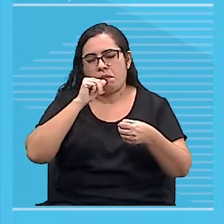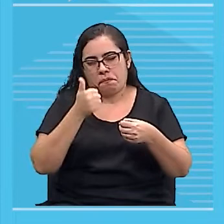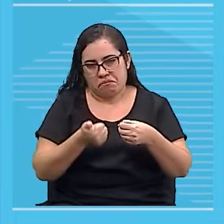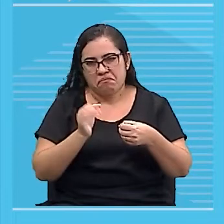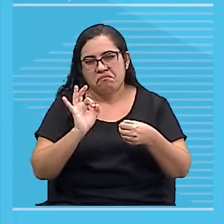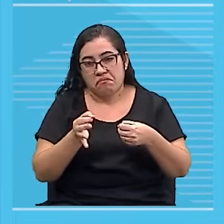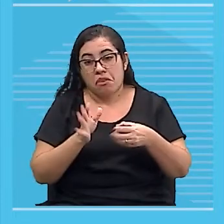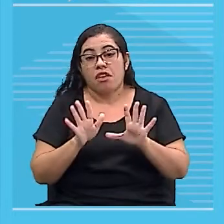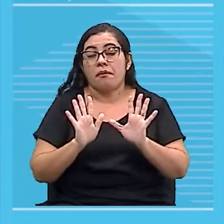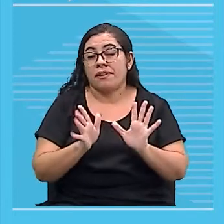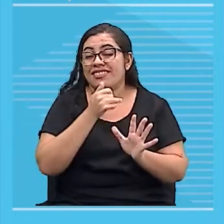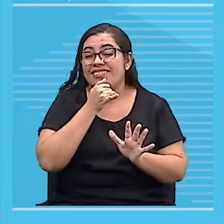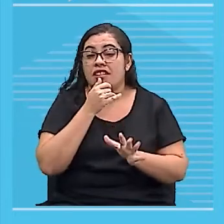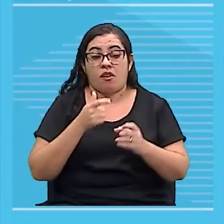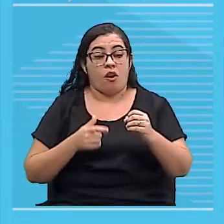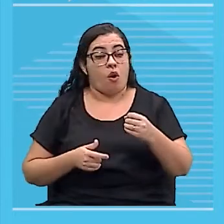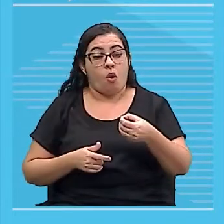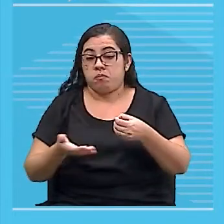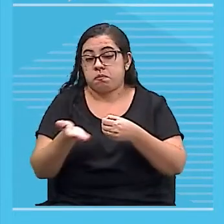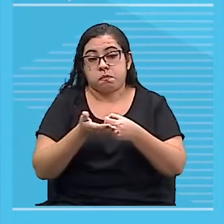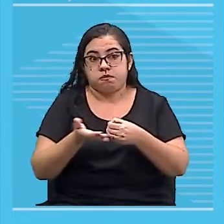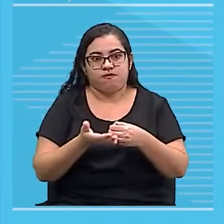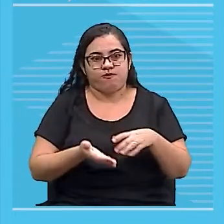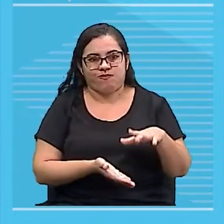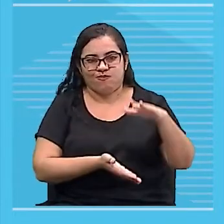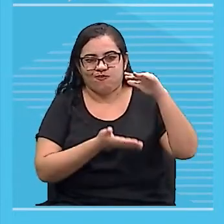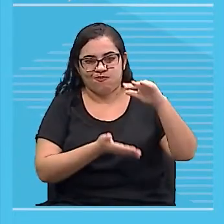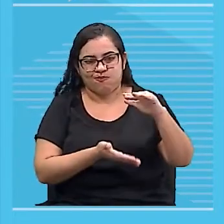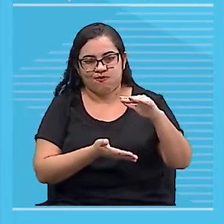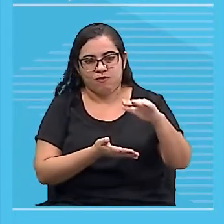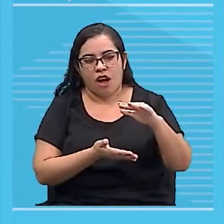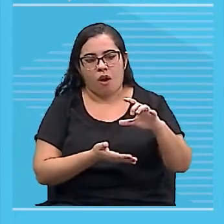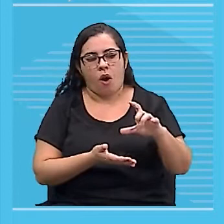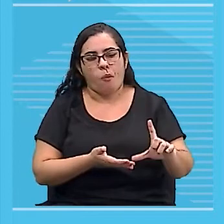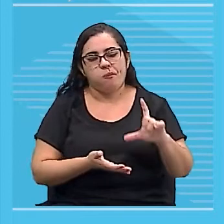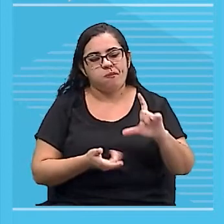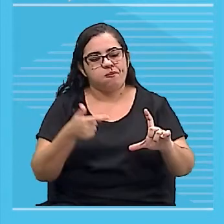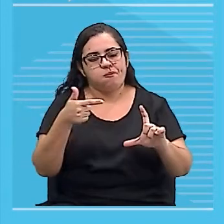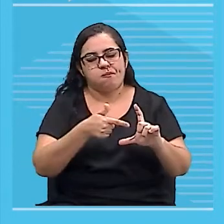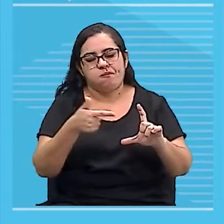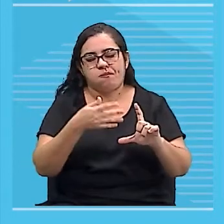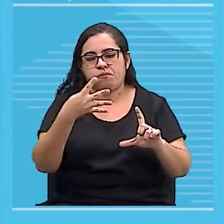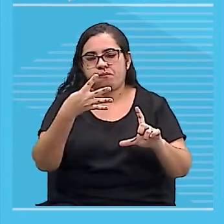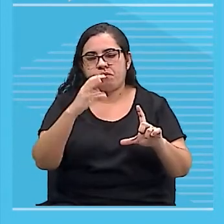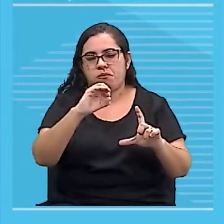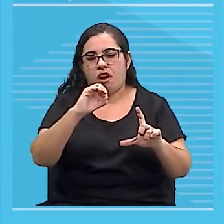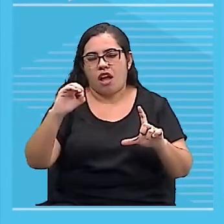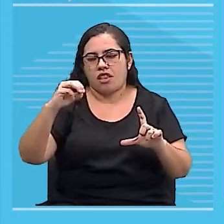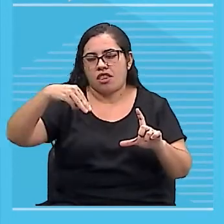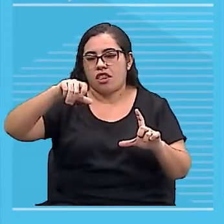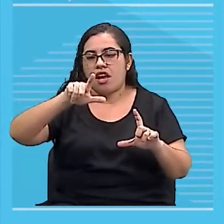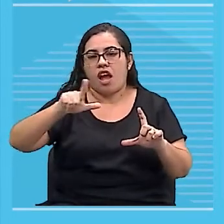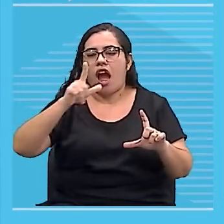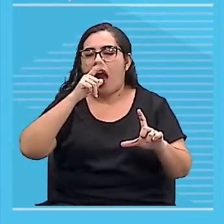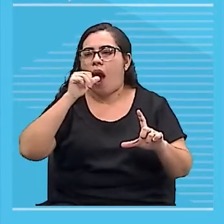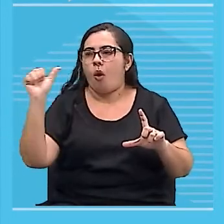um copo maior, um copo de 400 ml, ali dentro vai caber